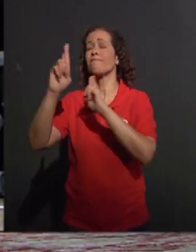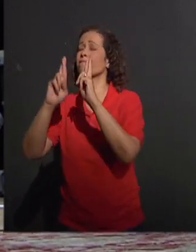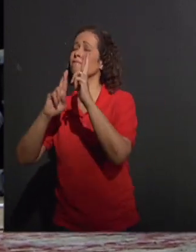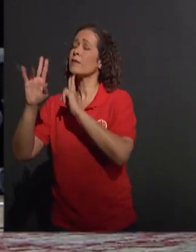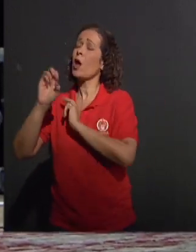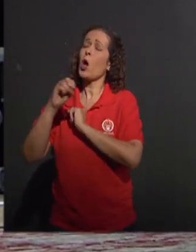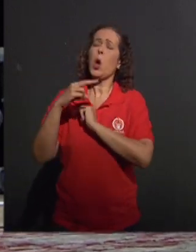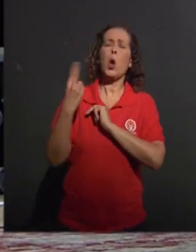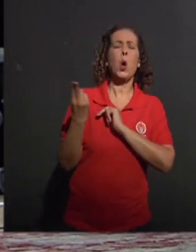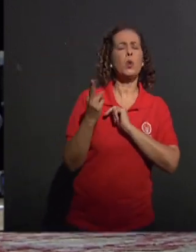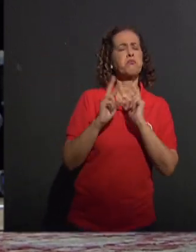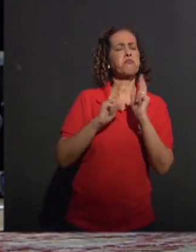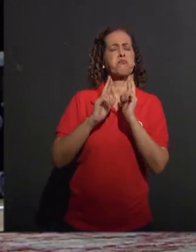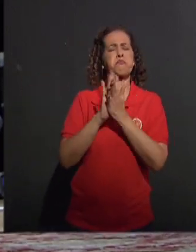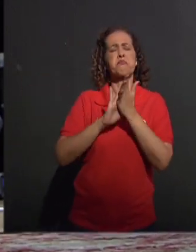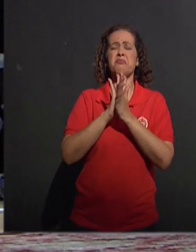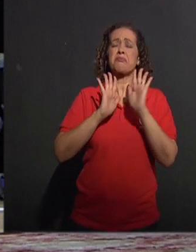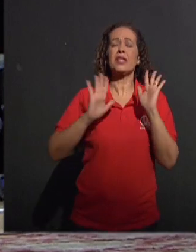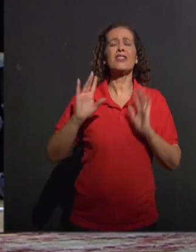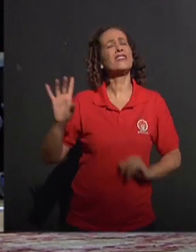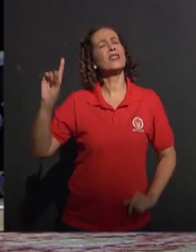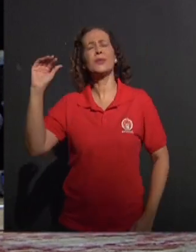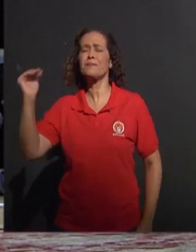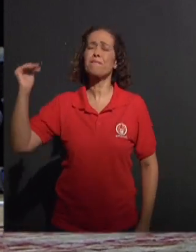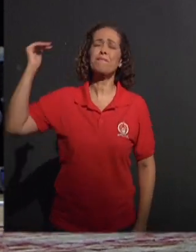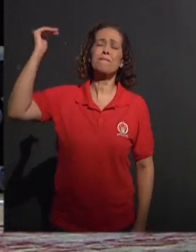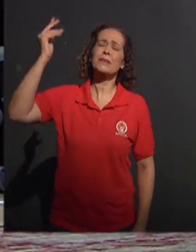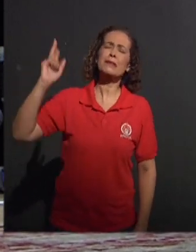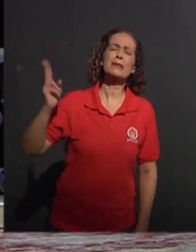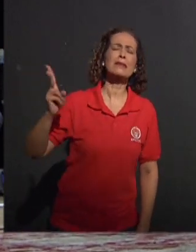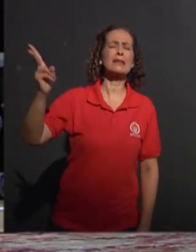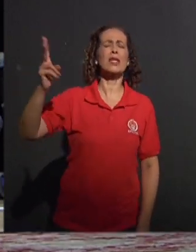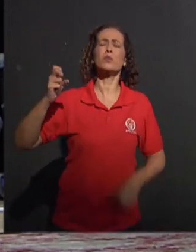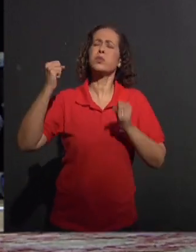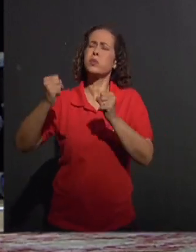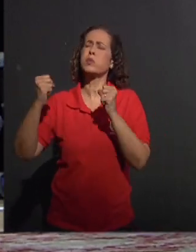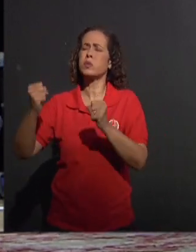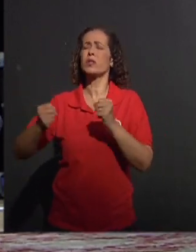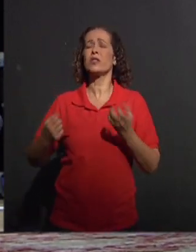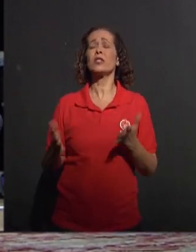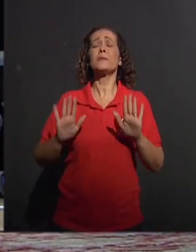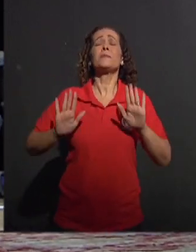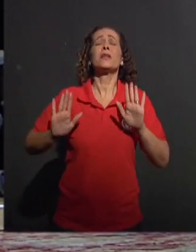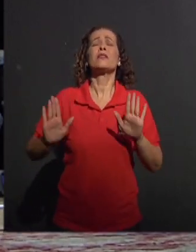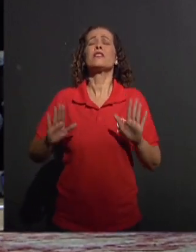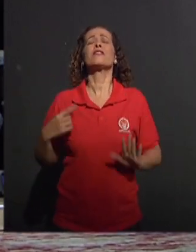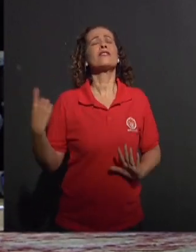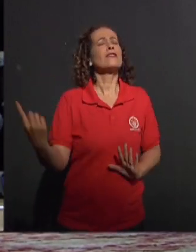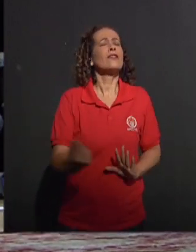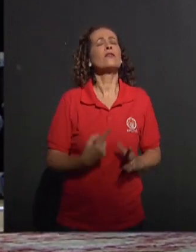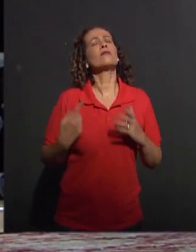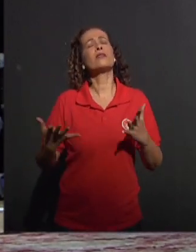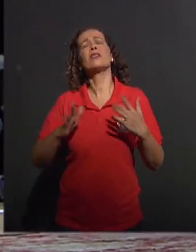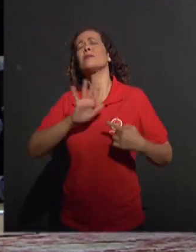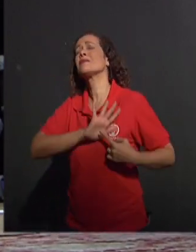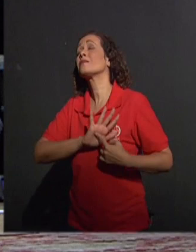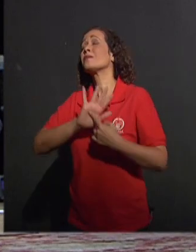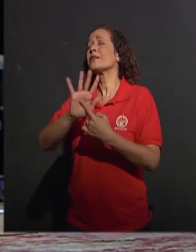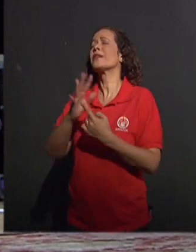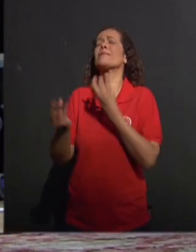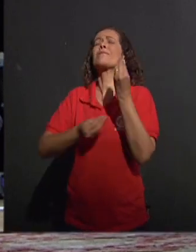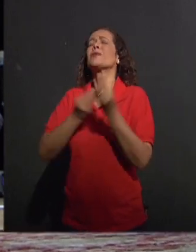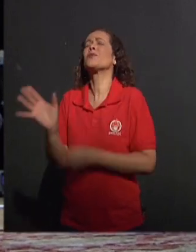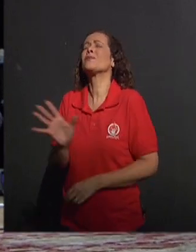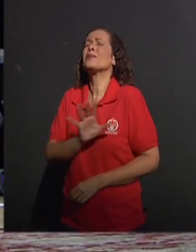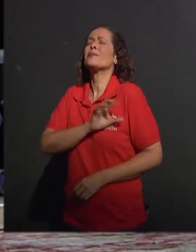ó Pai, queremos mais e mais expressar o quanto nós Te amamos, Te queremos, Senhor. A